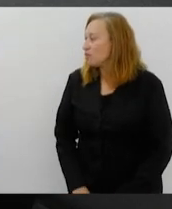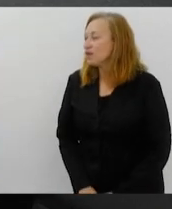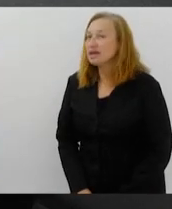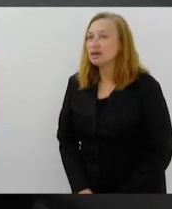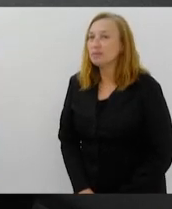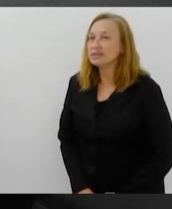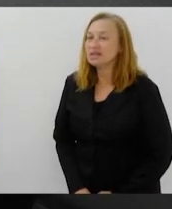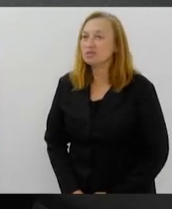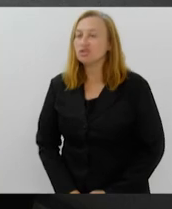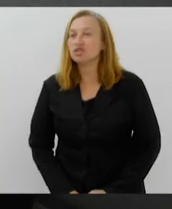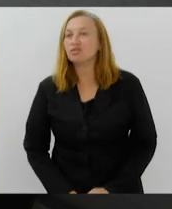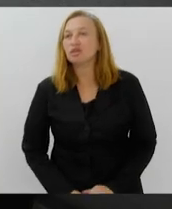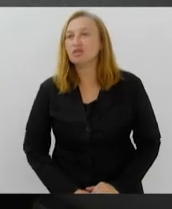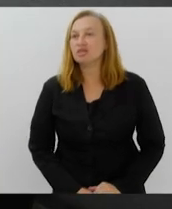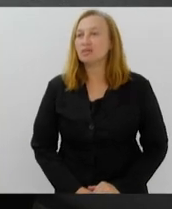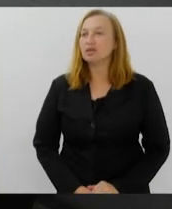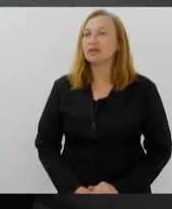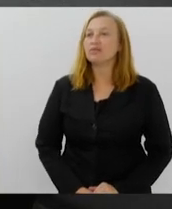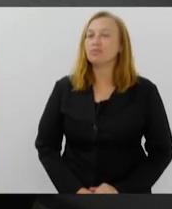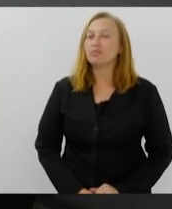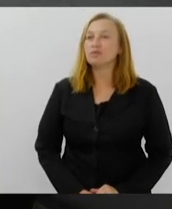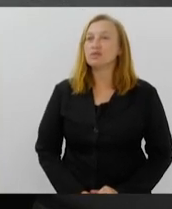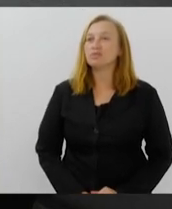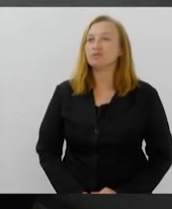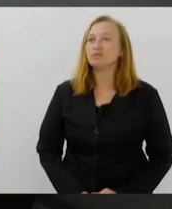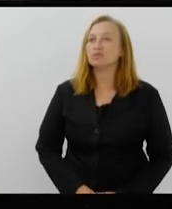Pois não, deputada. Pode fazer uso da palavra.